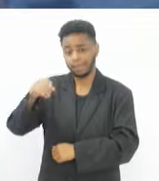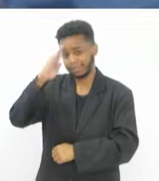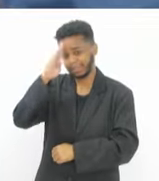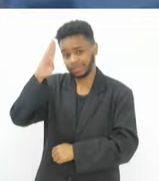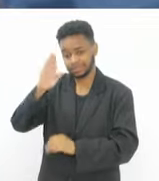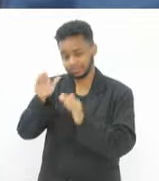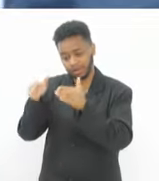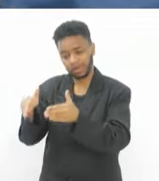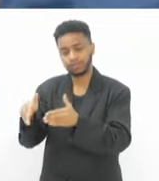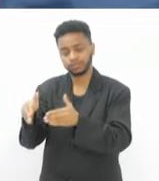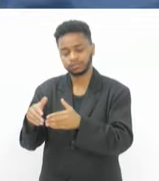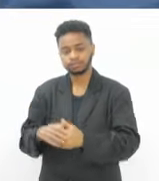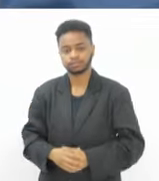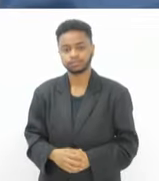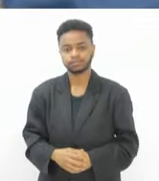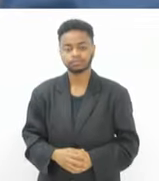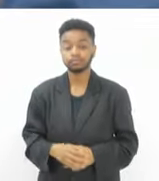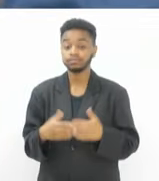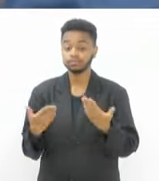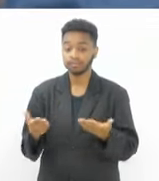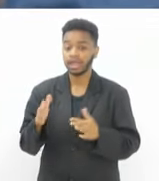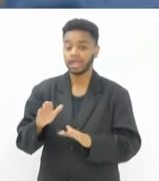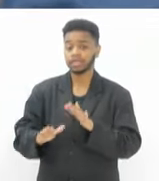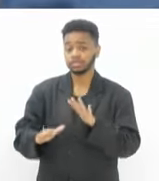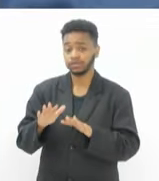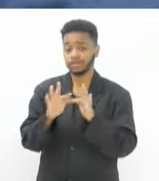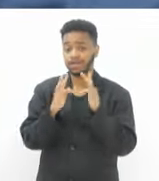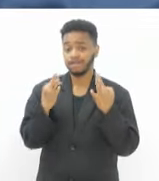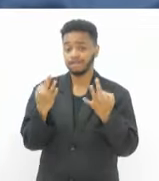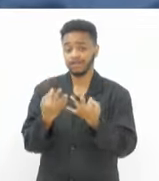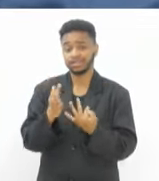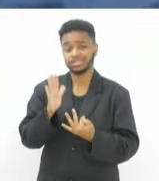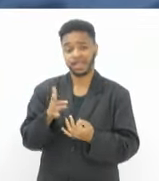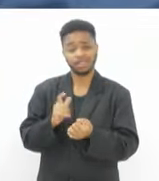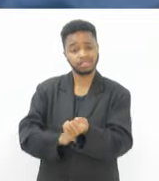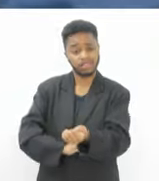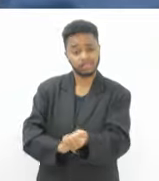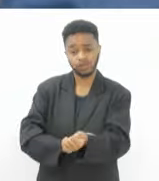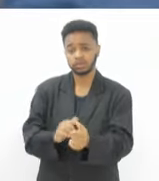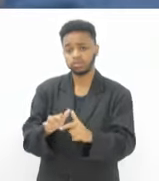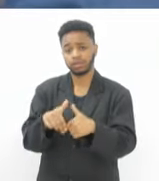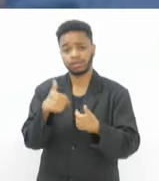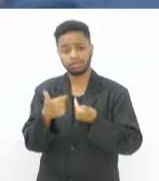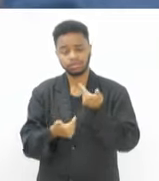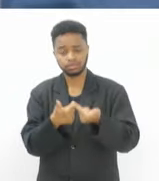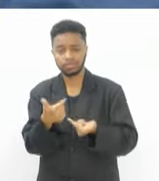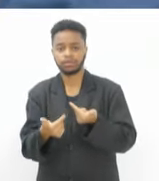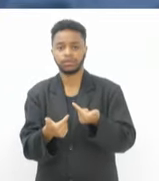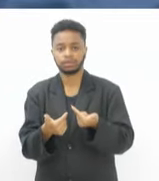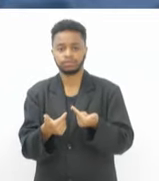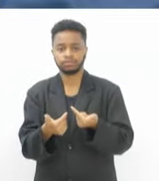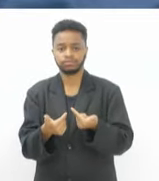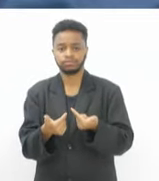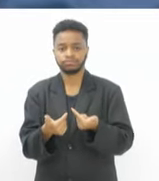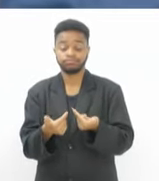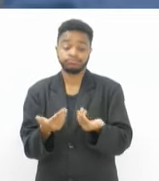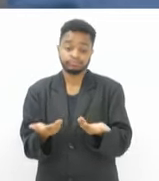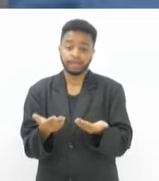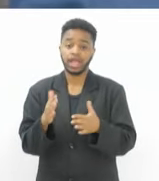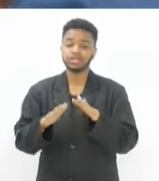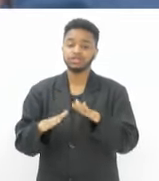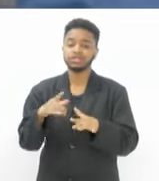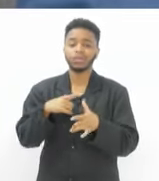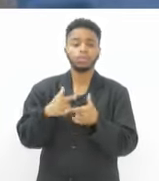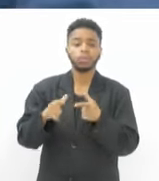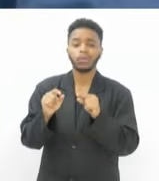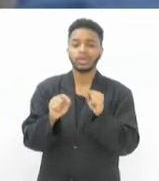prioridade. Então, muitas vezes, os pais que já estão estressados com as demandas do trabalho entram com o seguinte dilema: